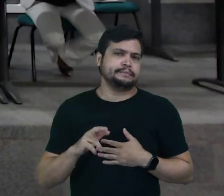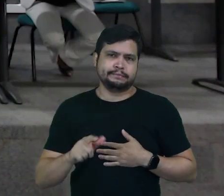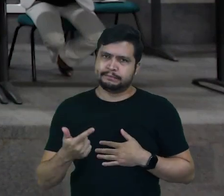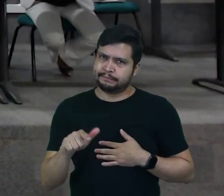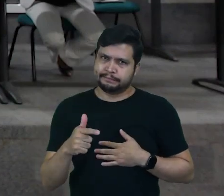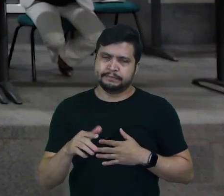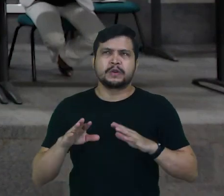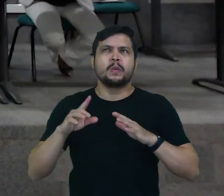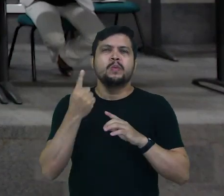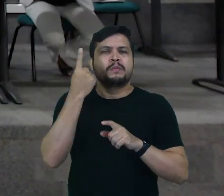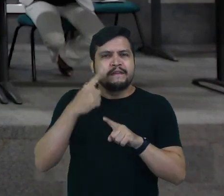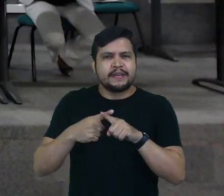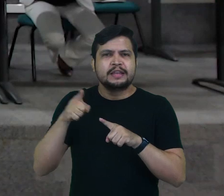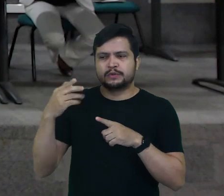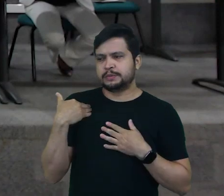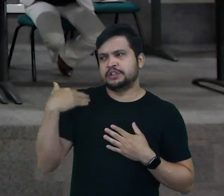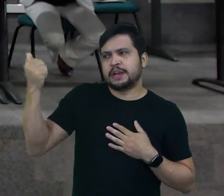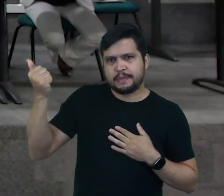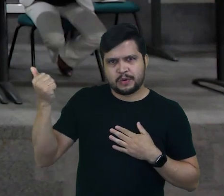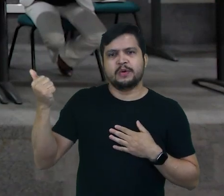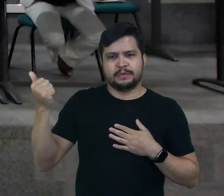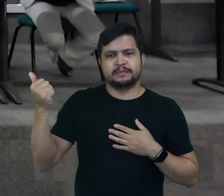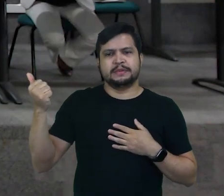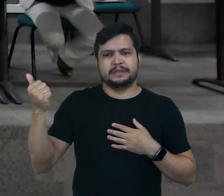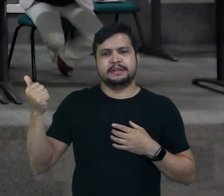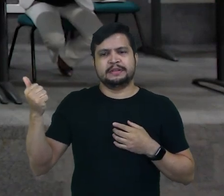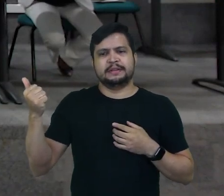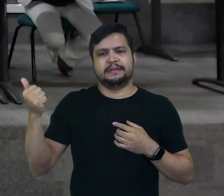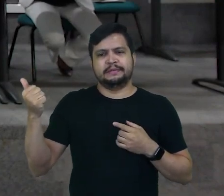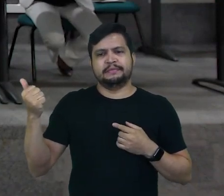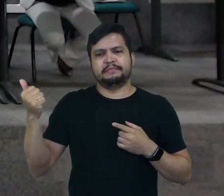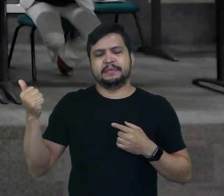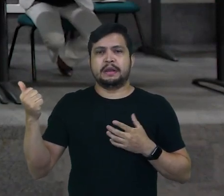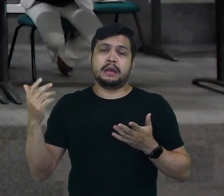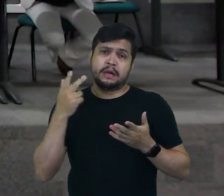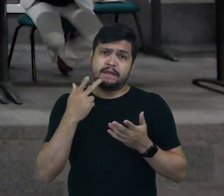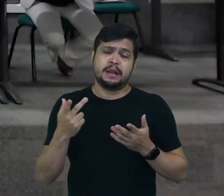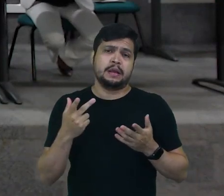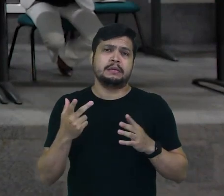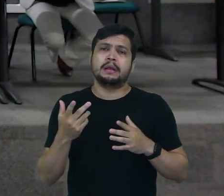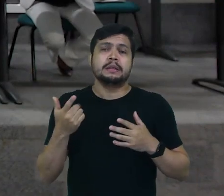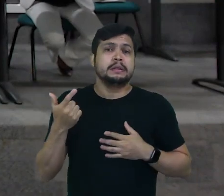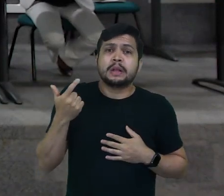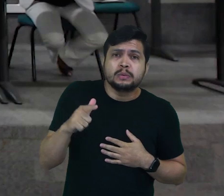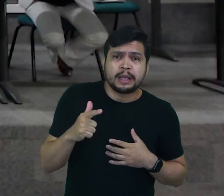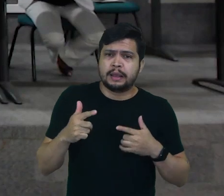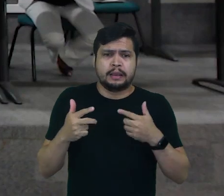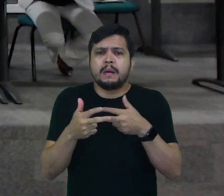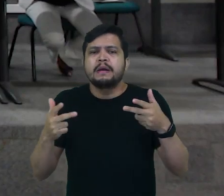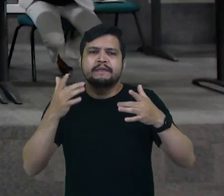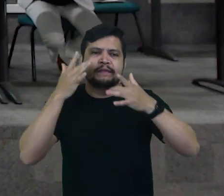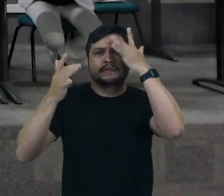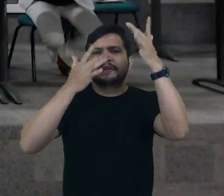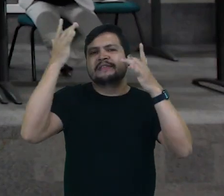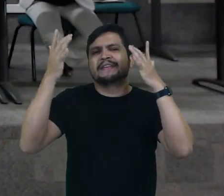vez eu dei tu me chamou e eu disse isso e eu senti a tua inquietação já lá atrás disso. Que eu falei que não existe nada fácil, é porque não